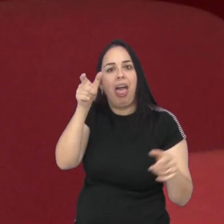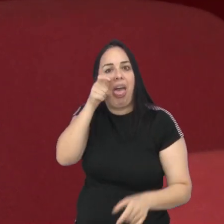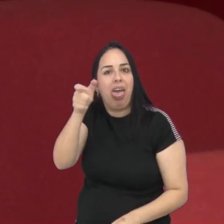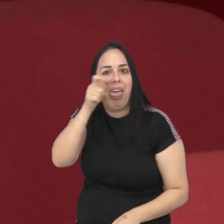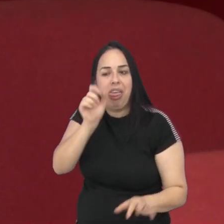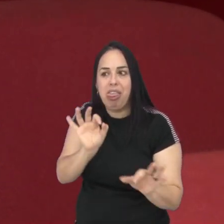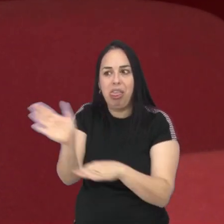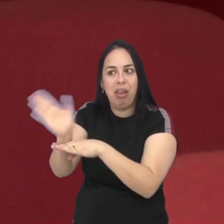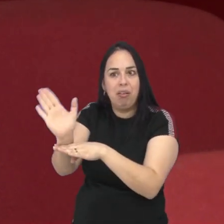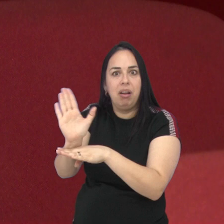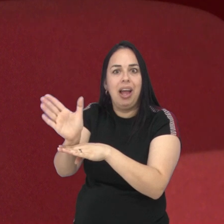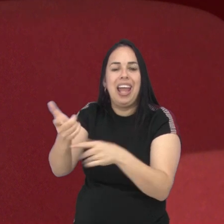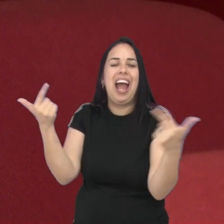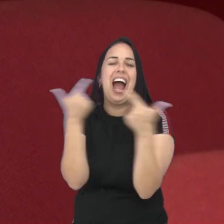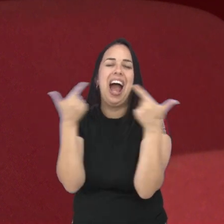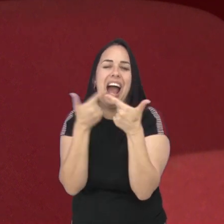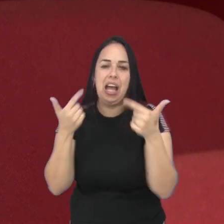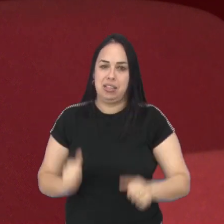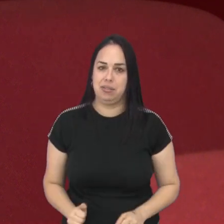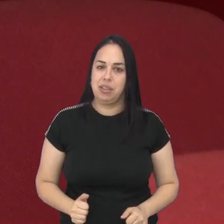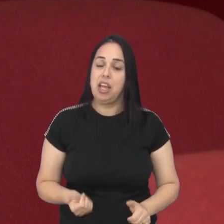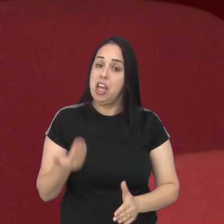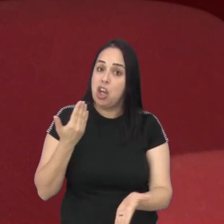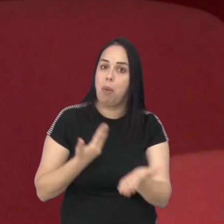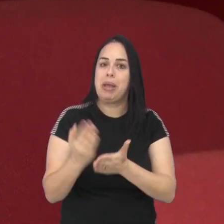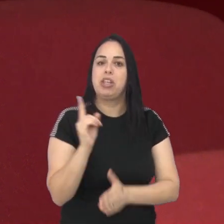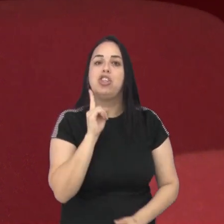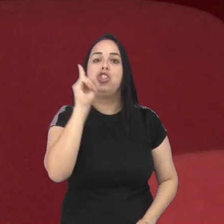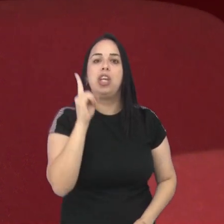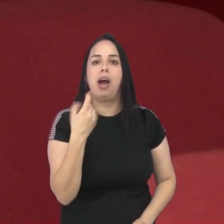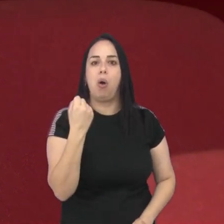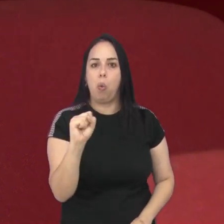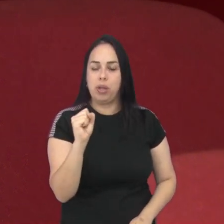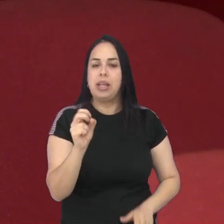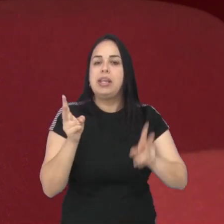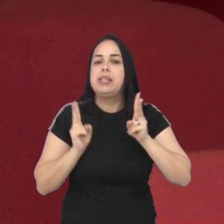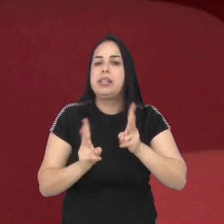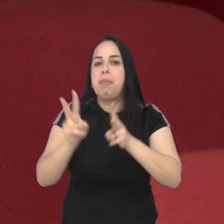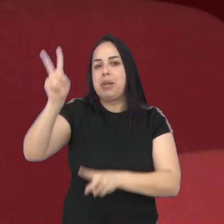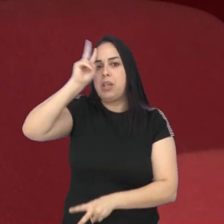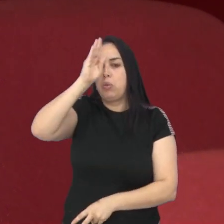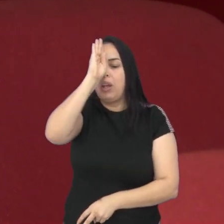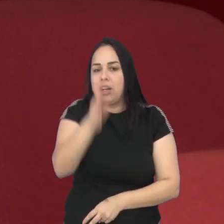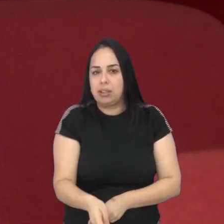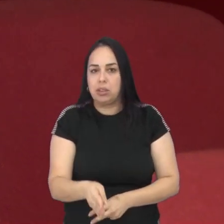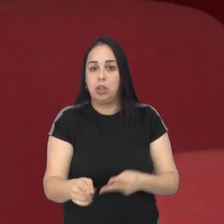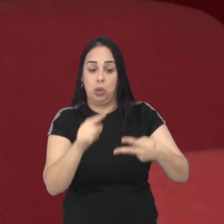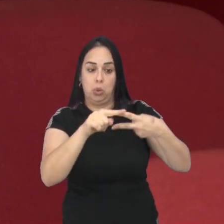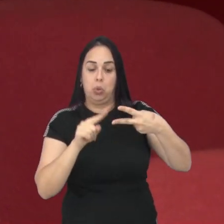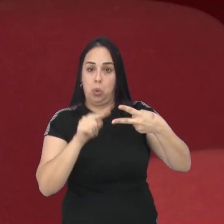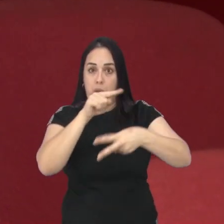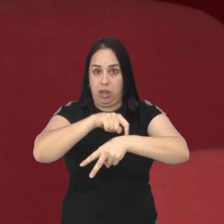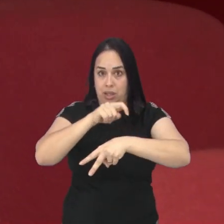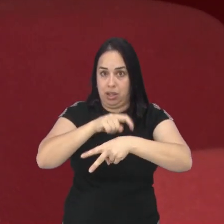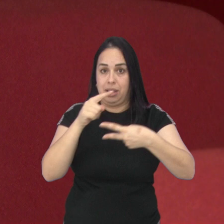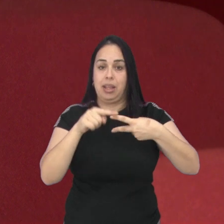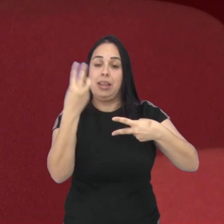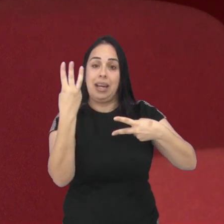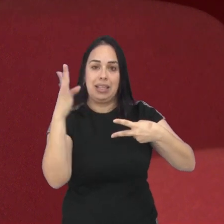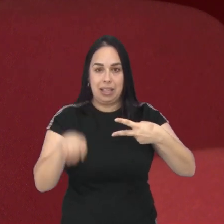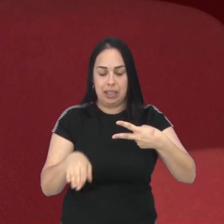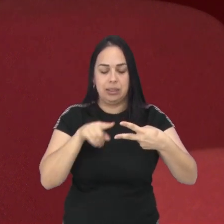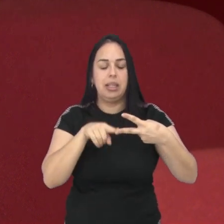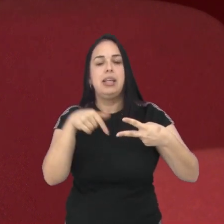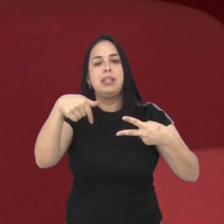dar risadas. As sessões elas serão exibidas a partir do dia 8, sempre às segundas-feiras, em 2 horários,